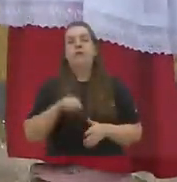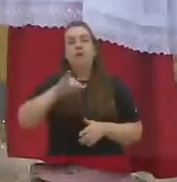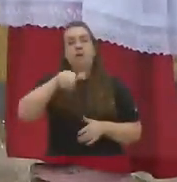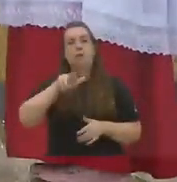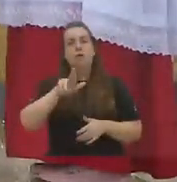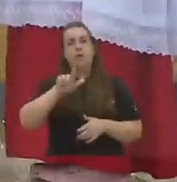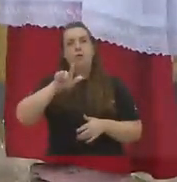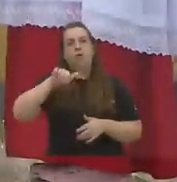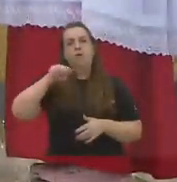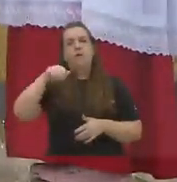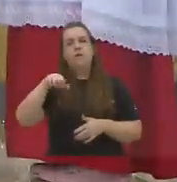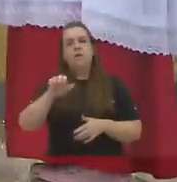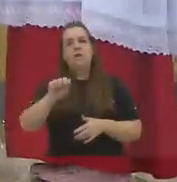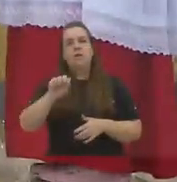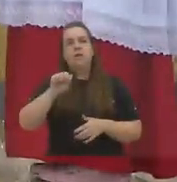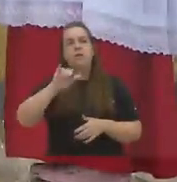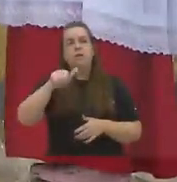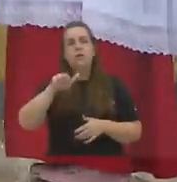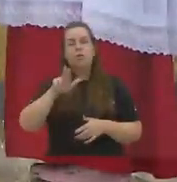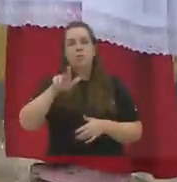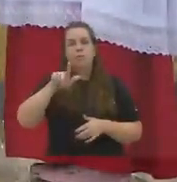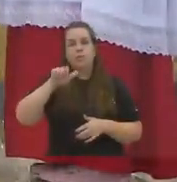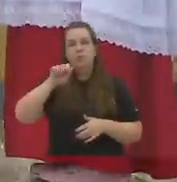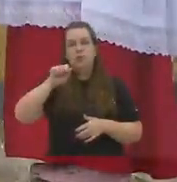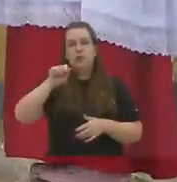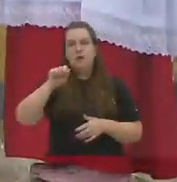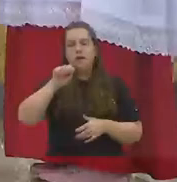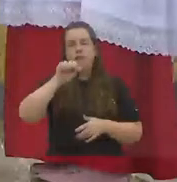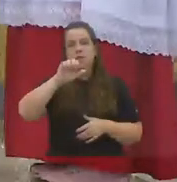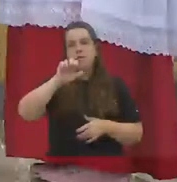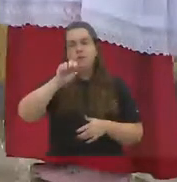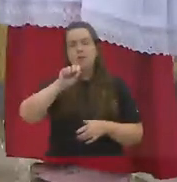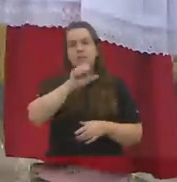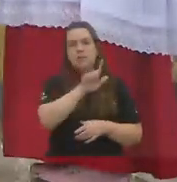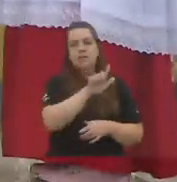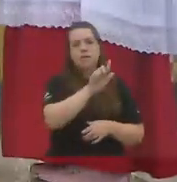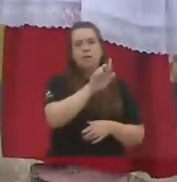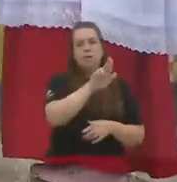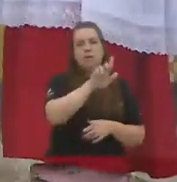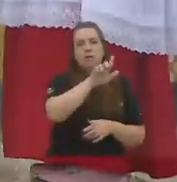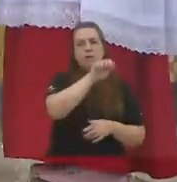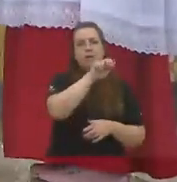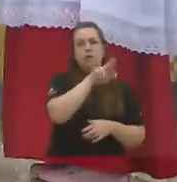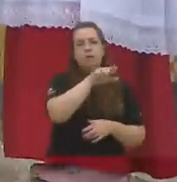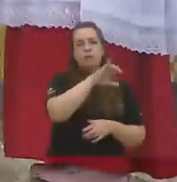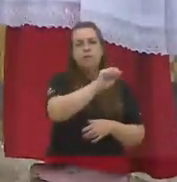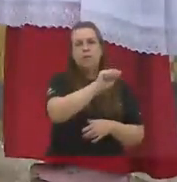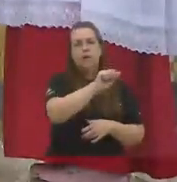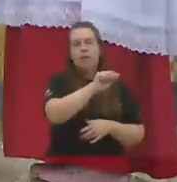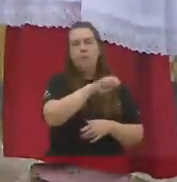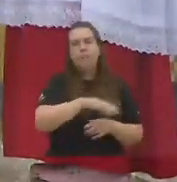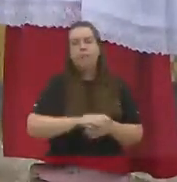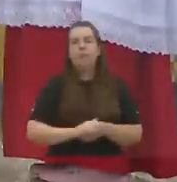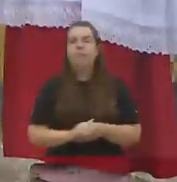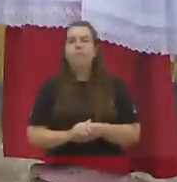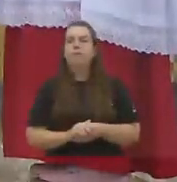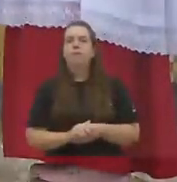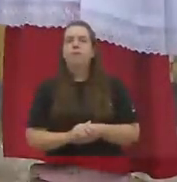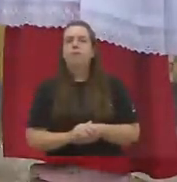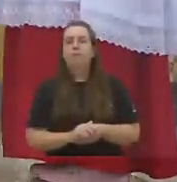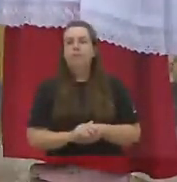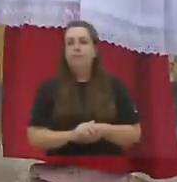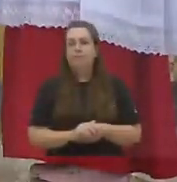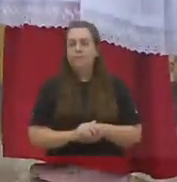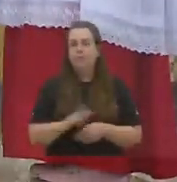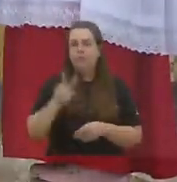dos Santos, da cidade de Magé, no Rio de Janeiro. Gláucia Alves de Paiva, da cidade de Morrinhos, de Goiás.